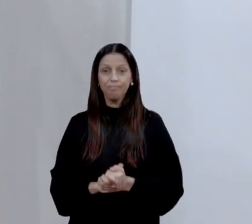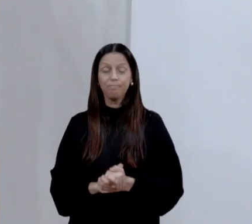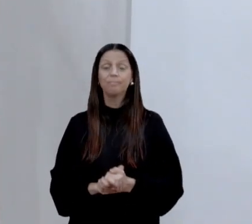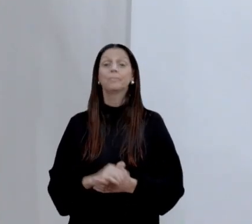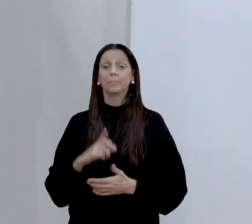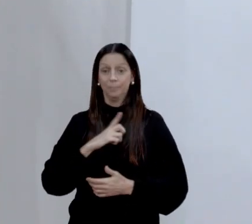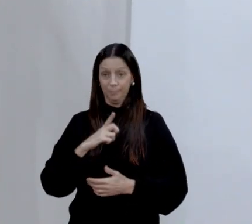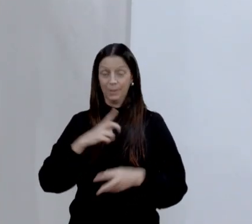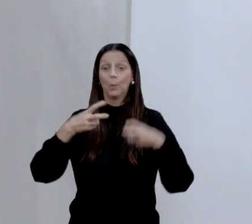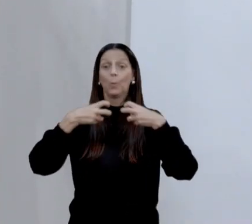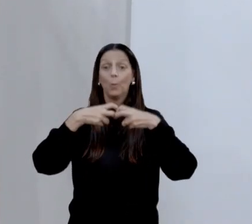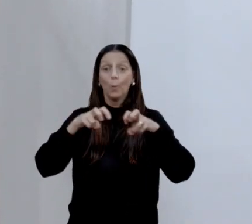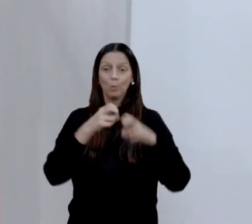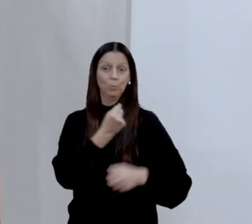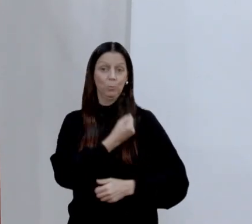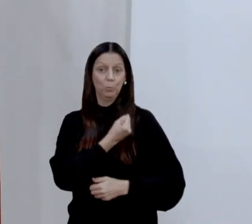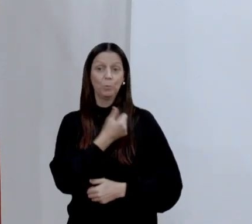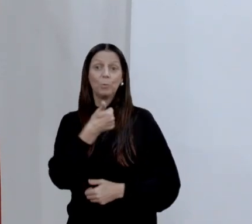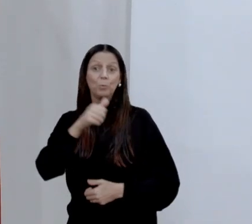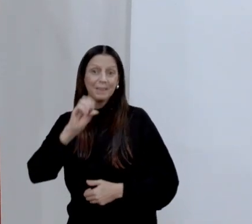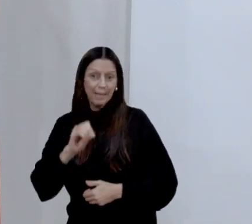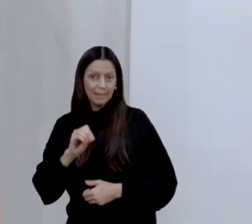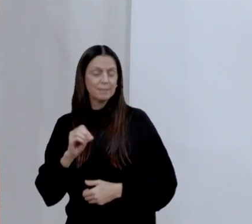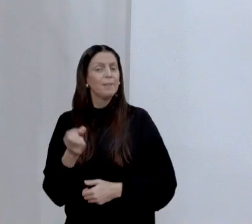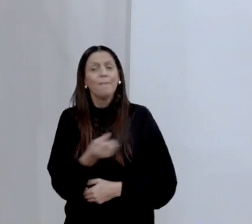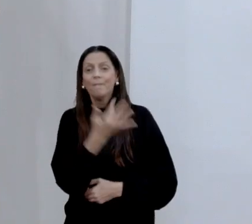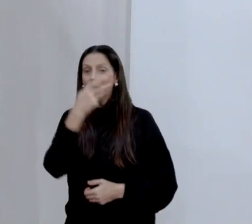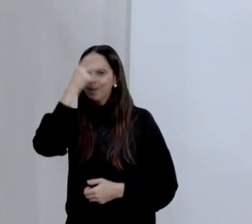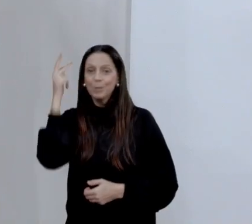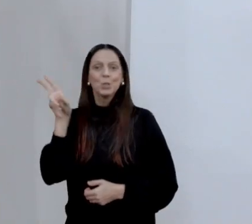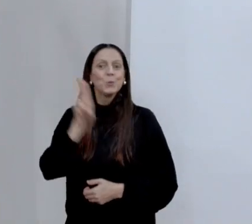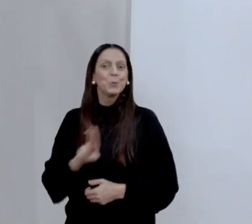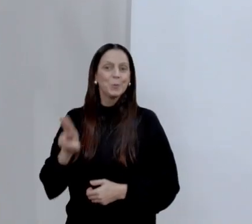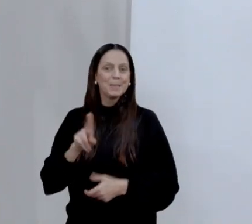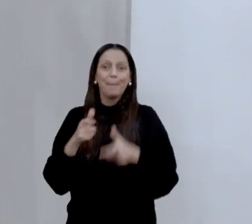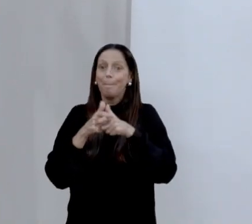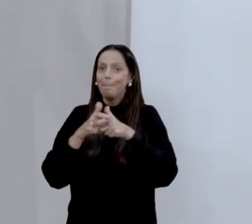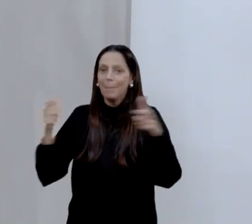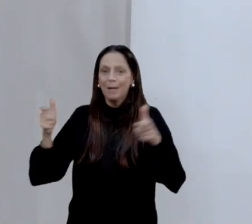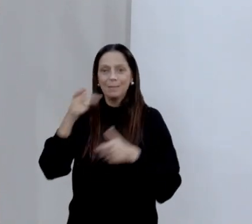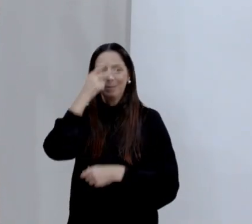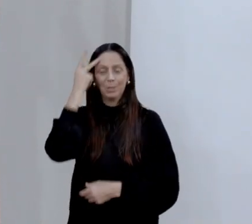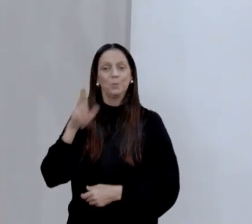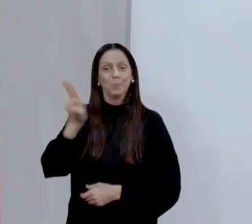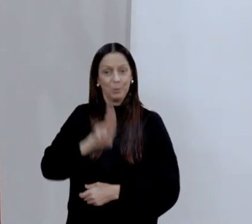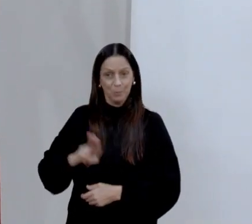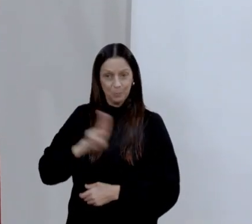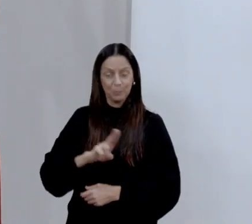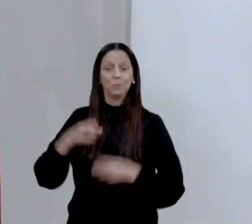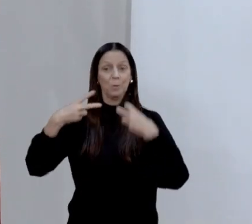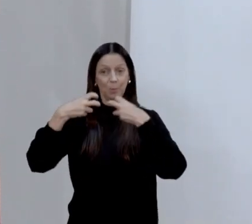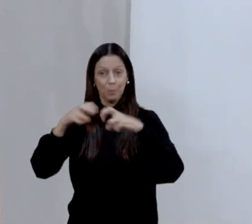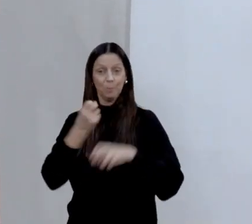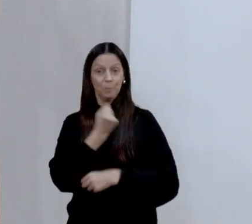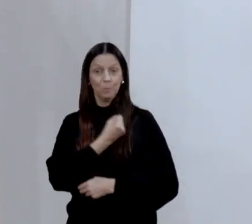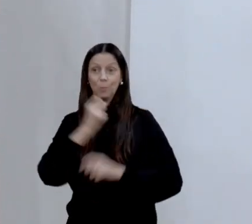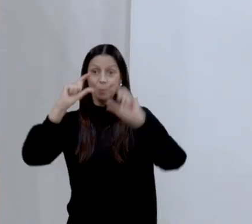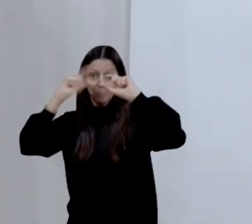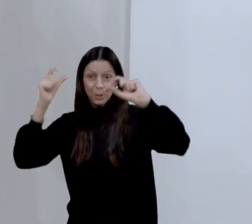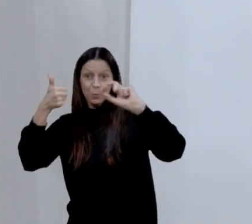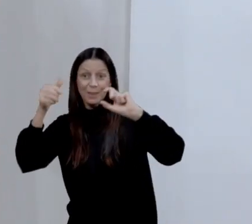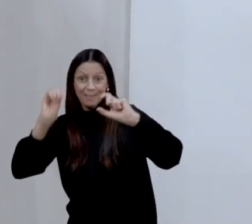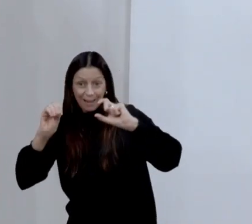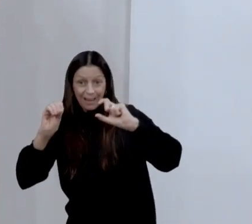troncal 10, o maior número de usuários do sistema. Boa parte das pessoas que utilizam o transporte coletivo em